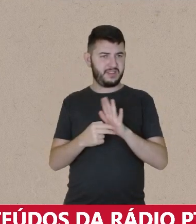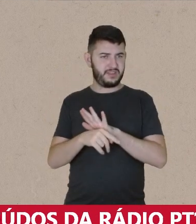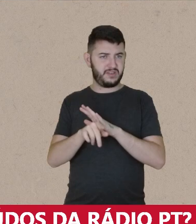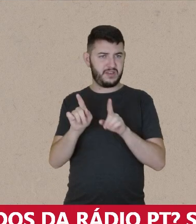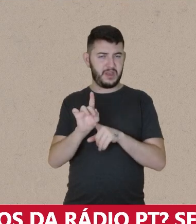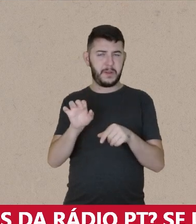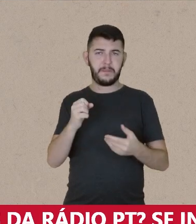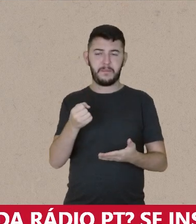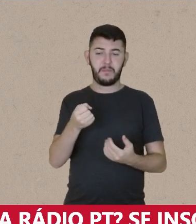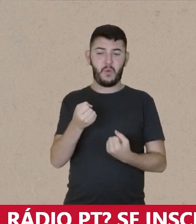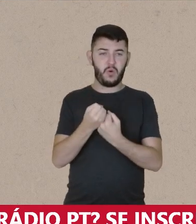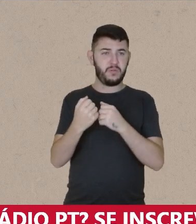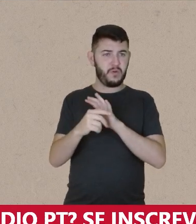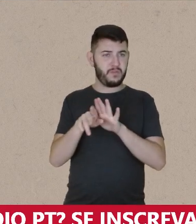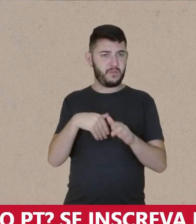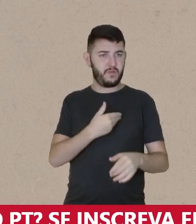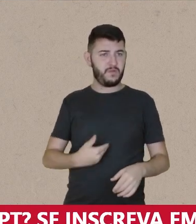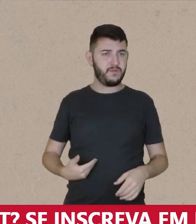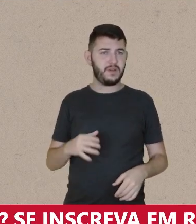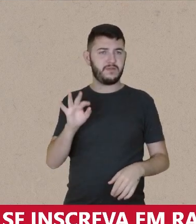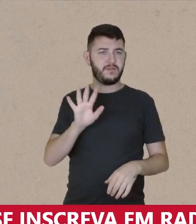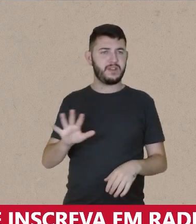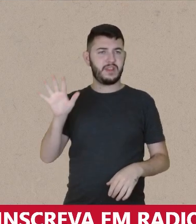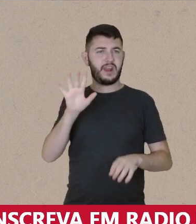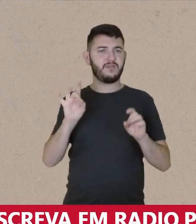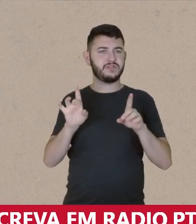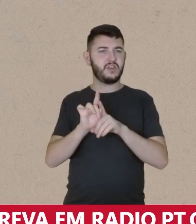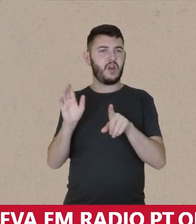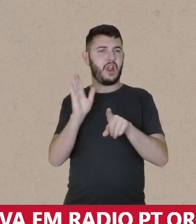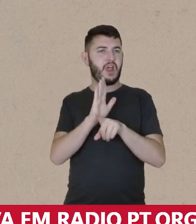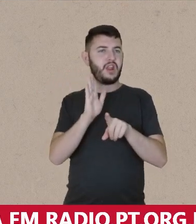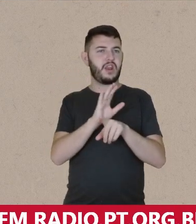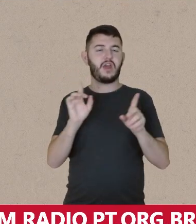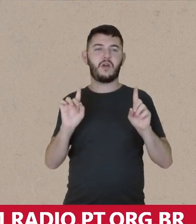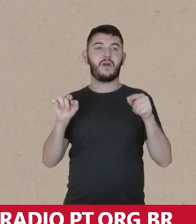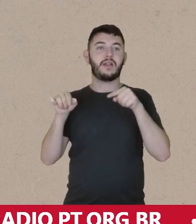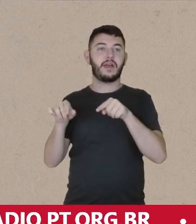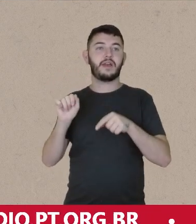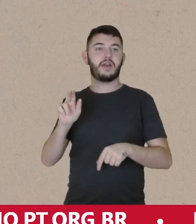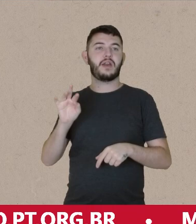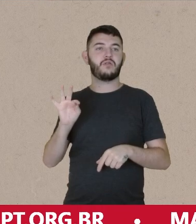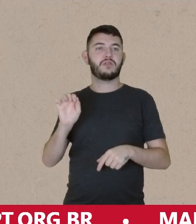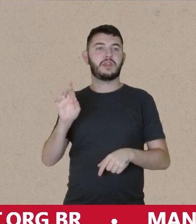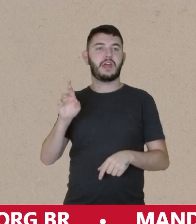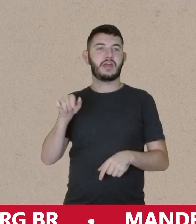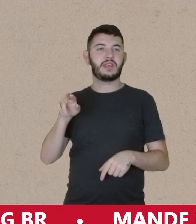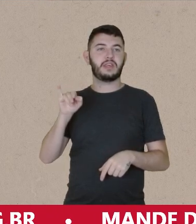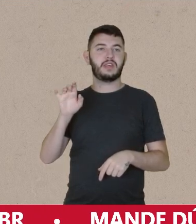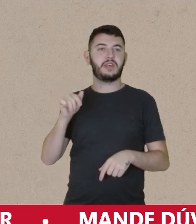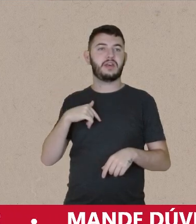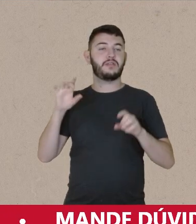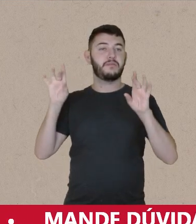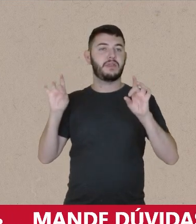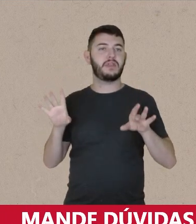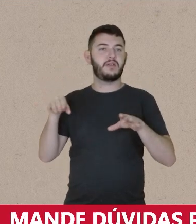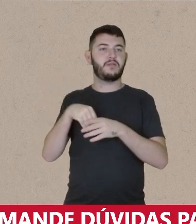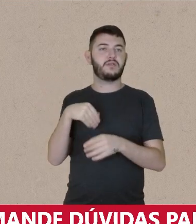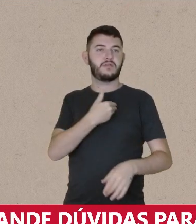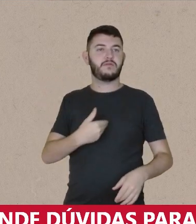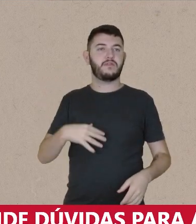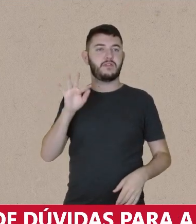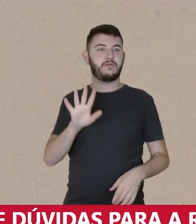federal, ela faz parte do governo federal, ela é uma autarquia especial do governo federal. Então, a